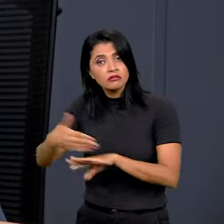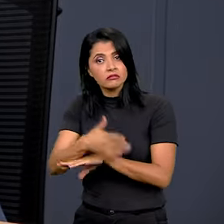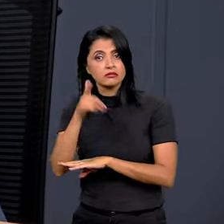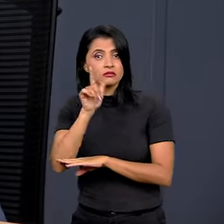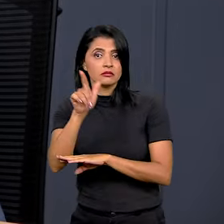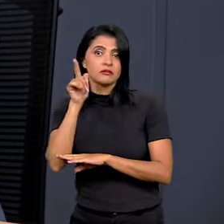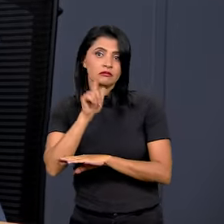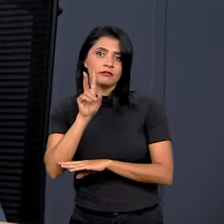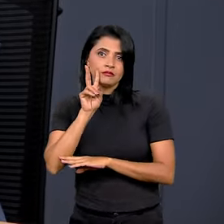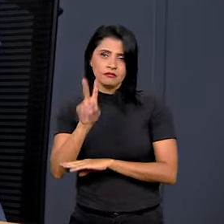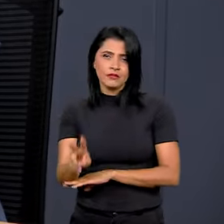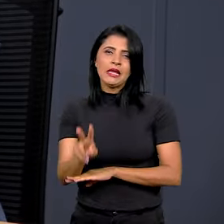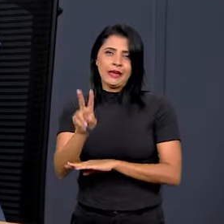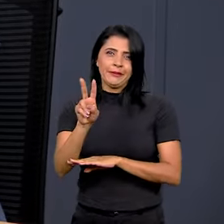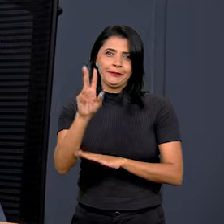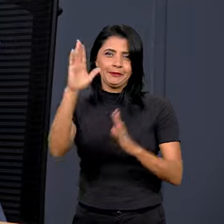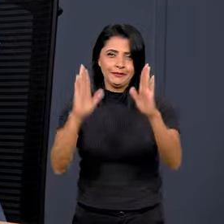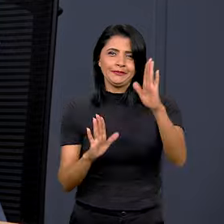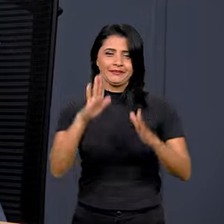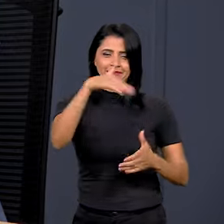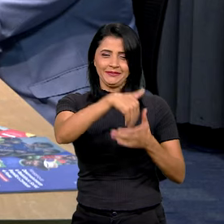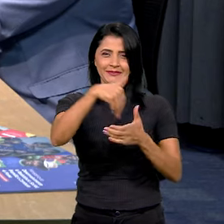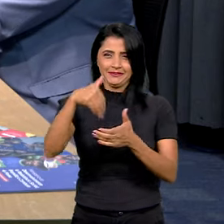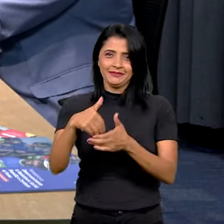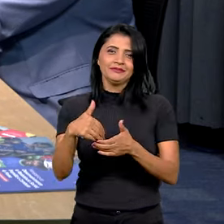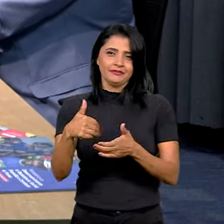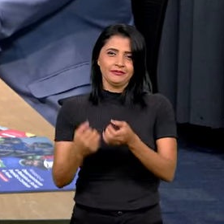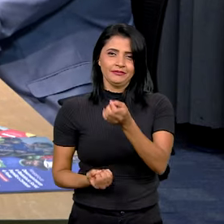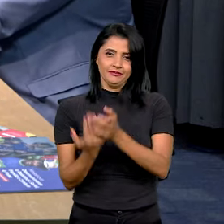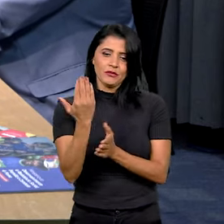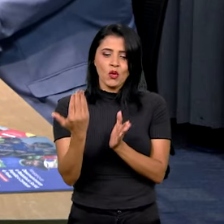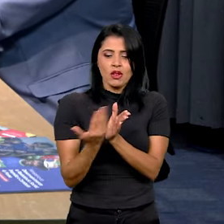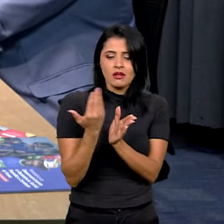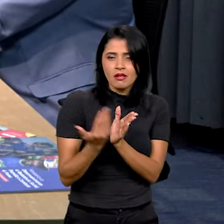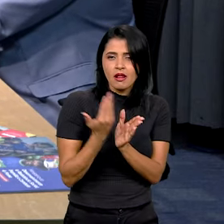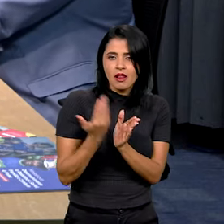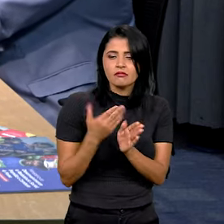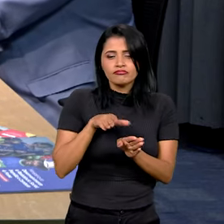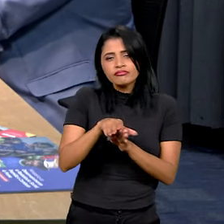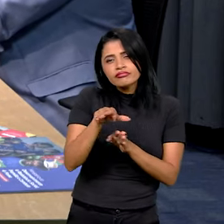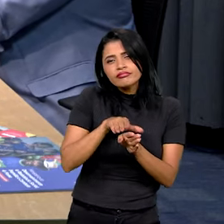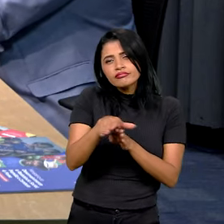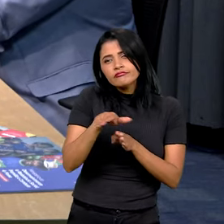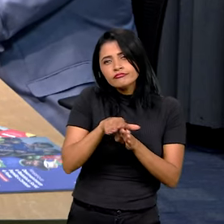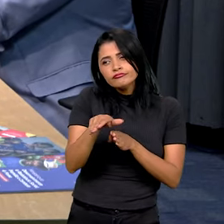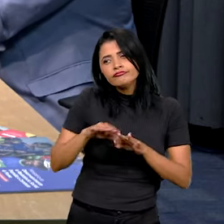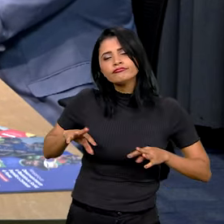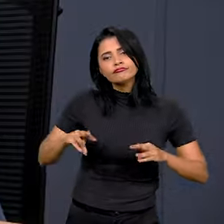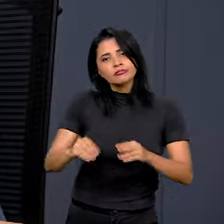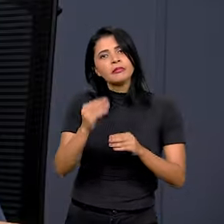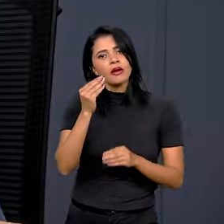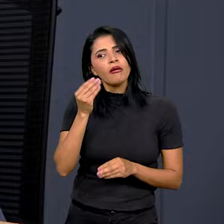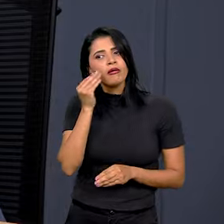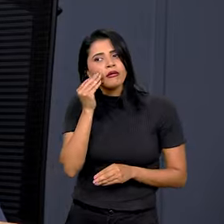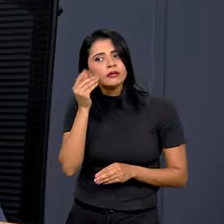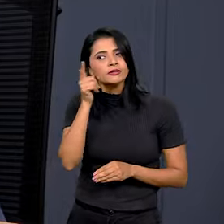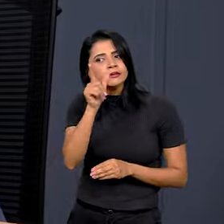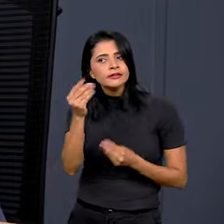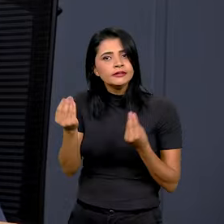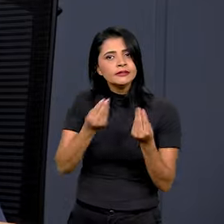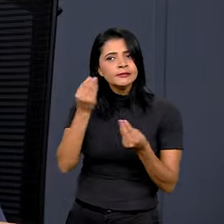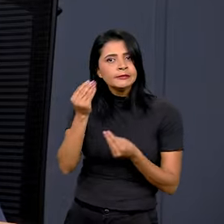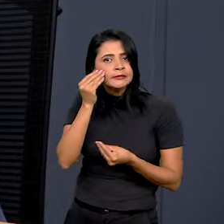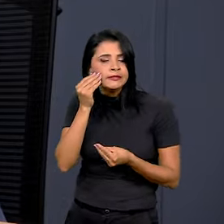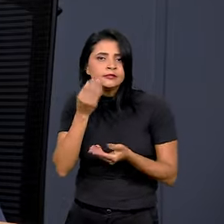né a gente tem isso também visto especialmente em período eleitoral a gente fez uma cartilha agora com condutas vedadas em período eleitoral para tentar manter